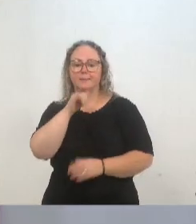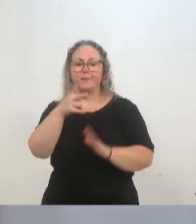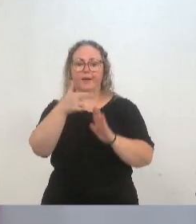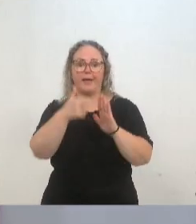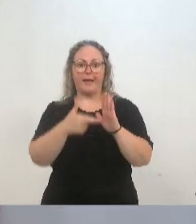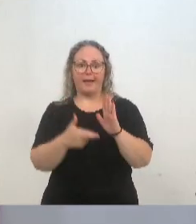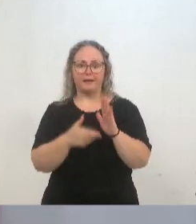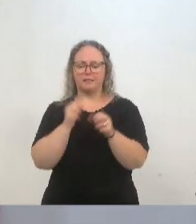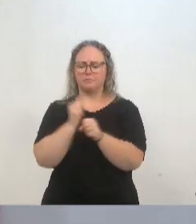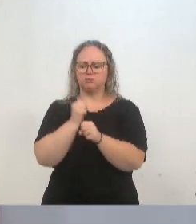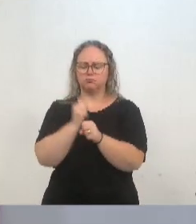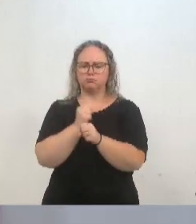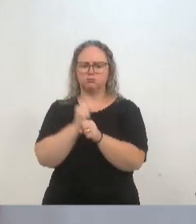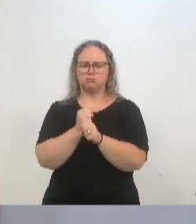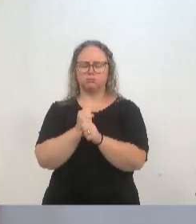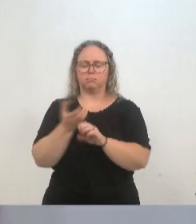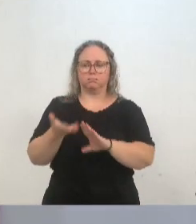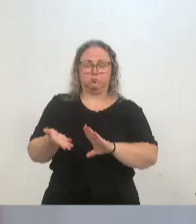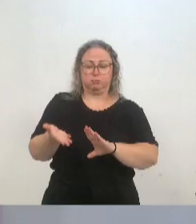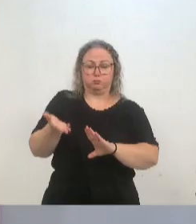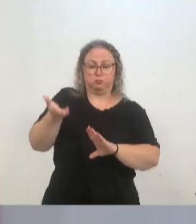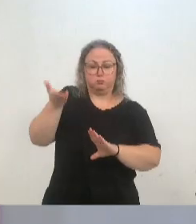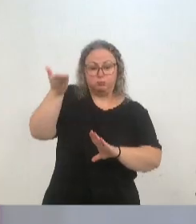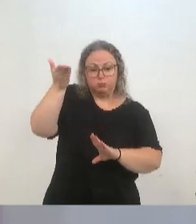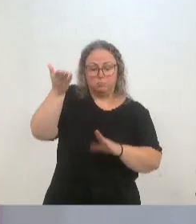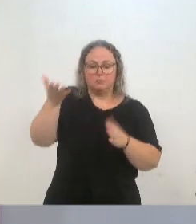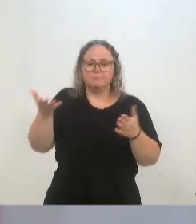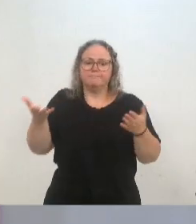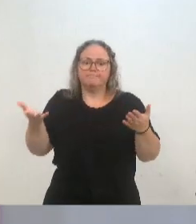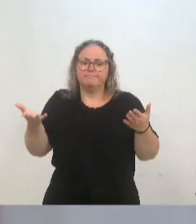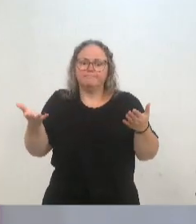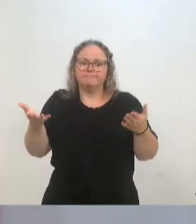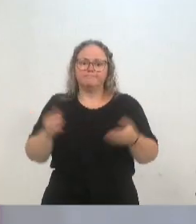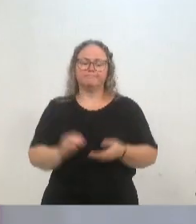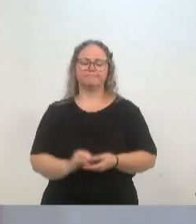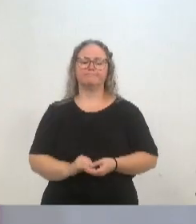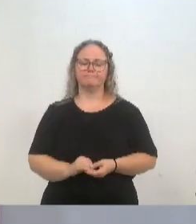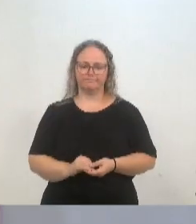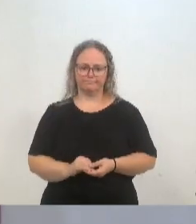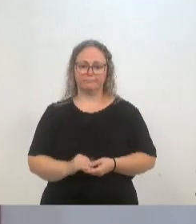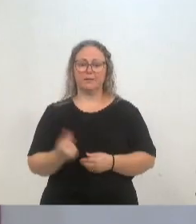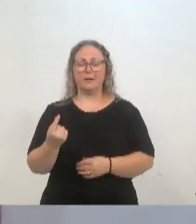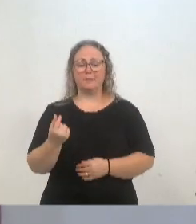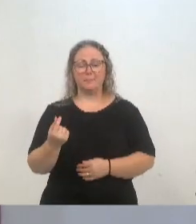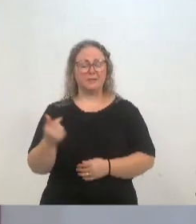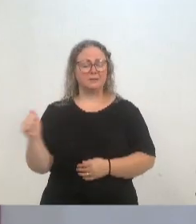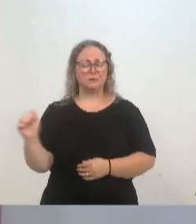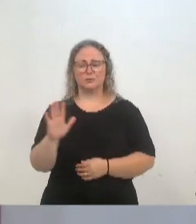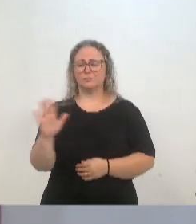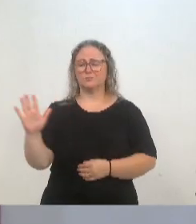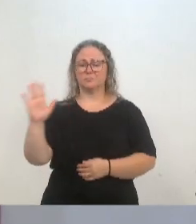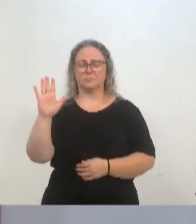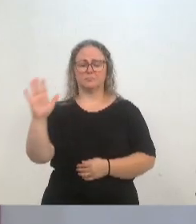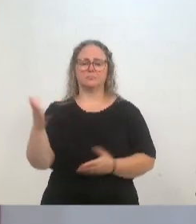o preço dos poucos imóveis que a gente venha a construir no nosso município também fica aqui em cima. E moradia